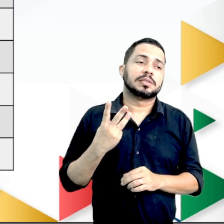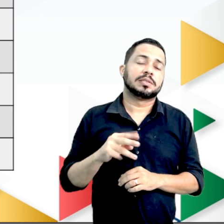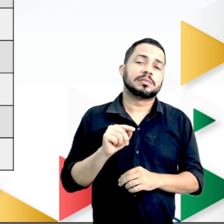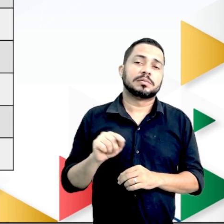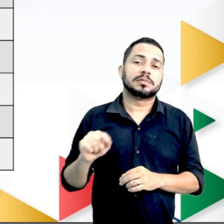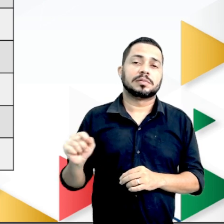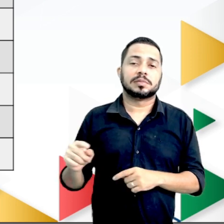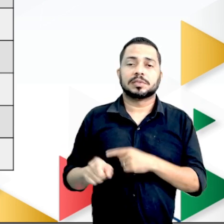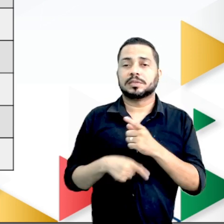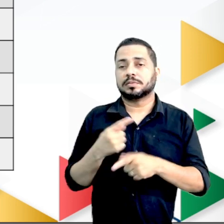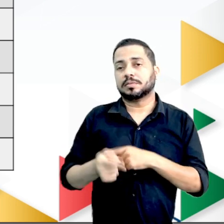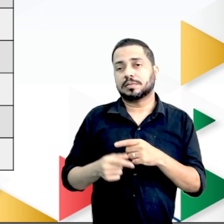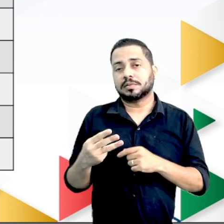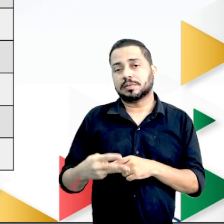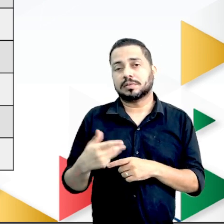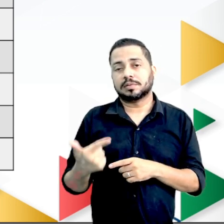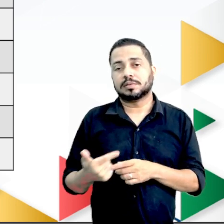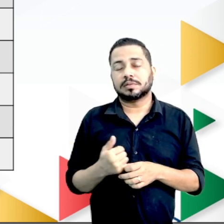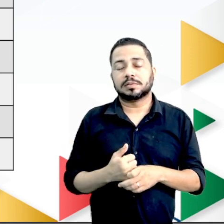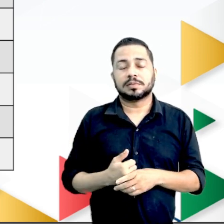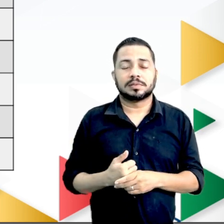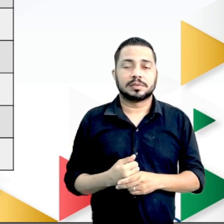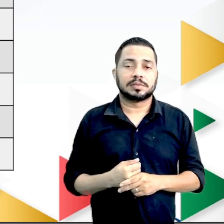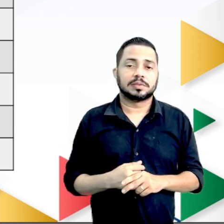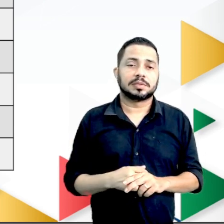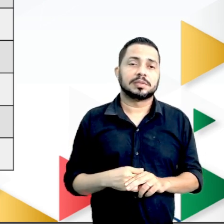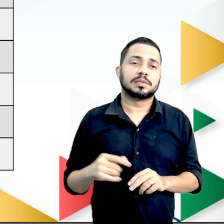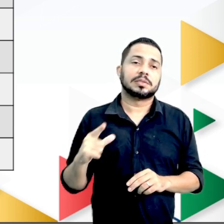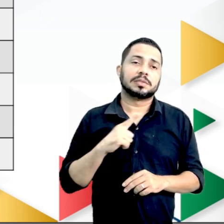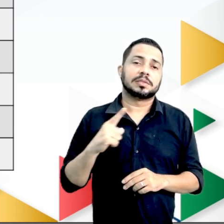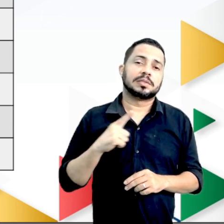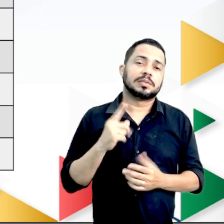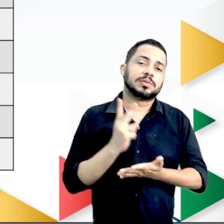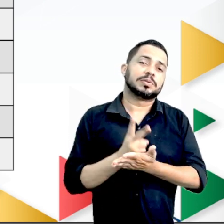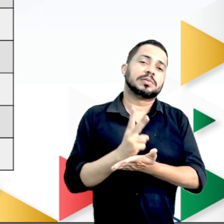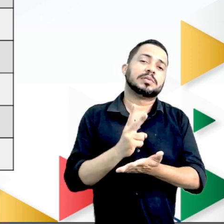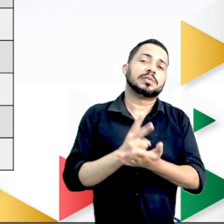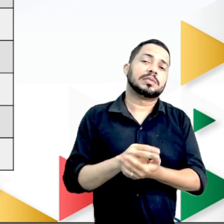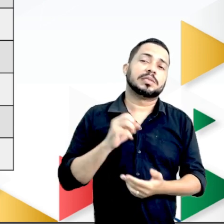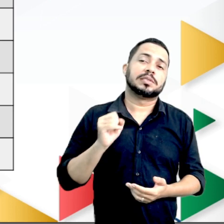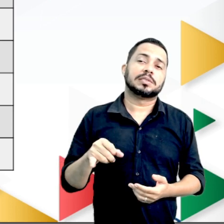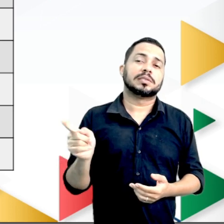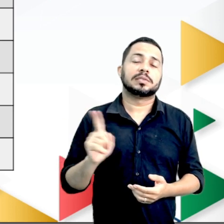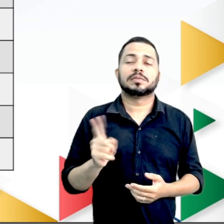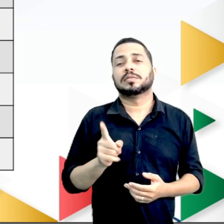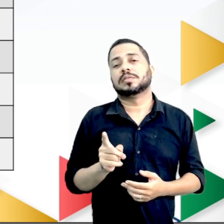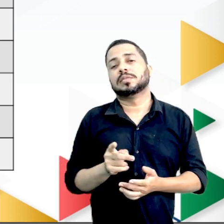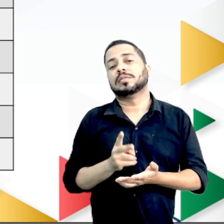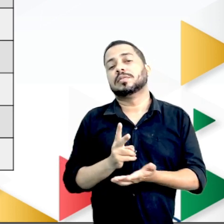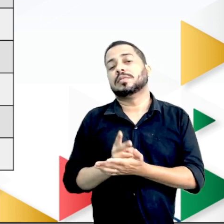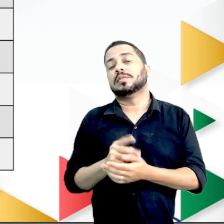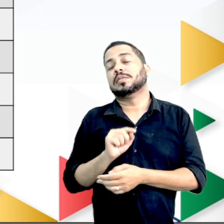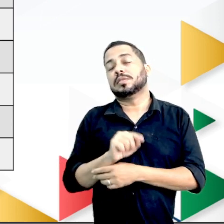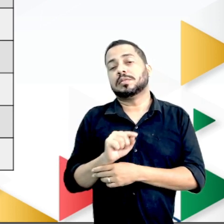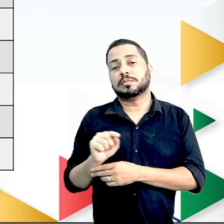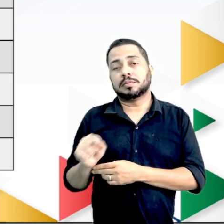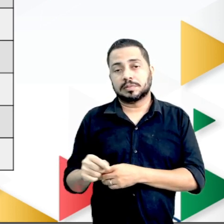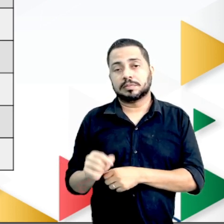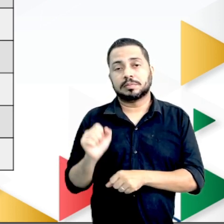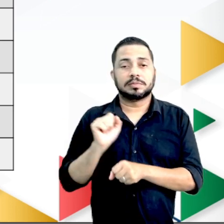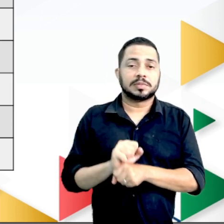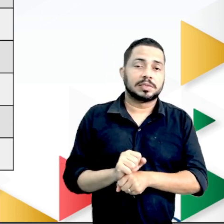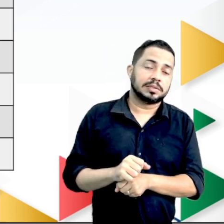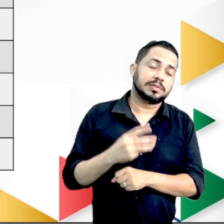depois do 32. Então, ela é recursiva, ou seja, ela tem continuidade. Se ela não tivesse esses 3 pontinhos e parasse